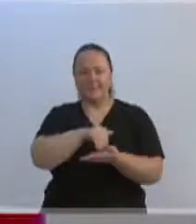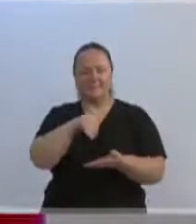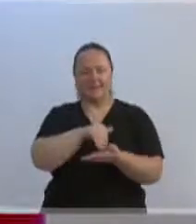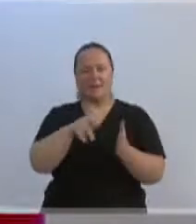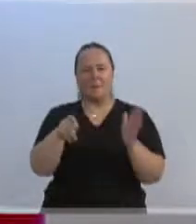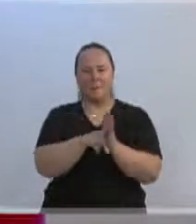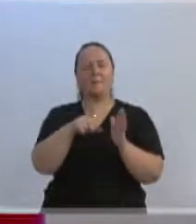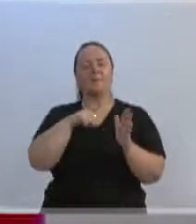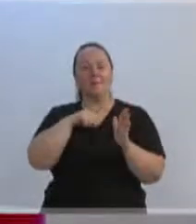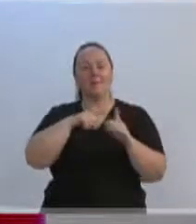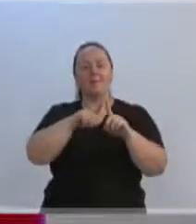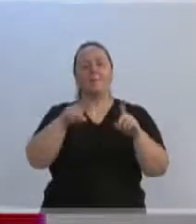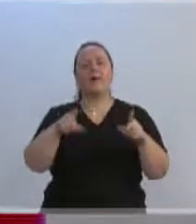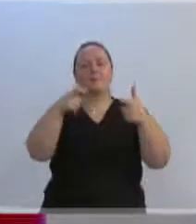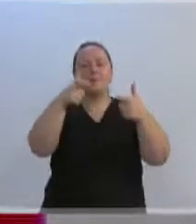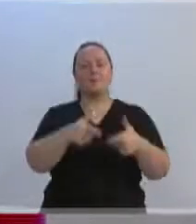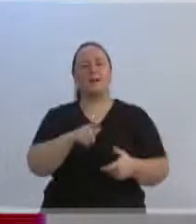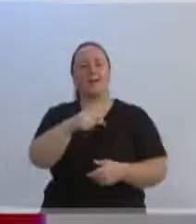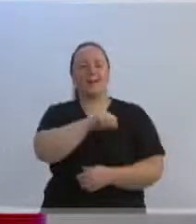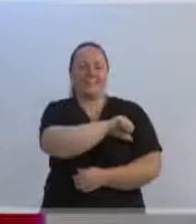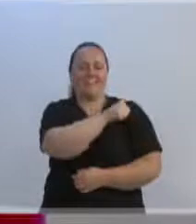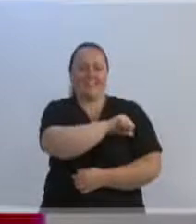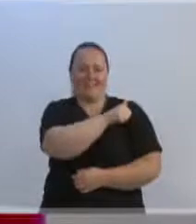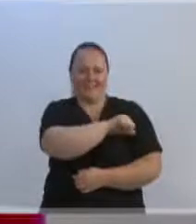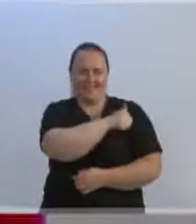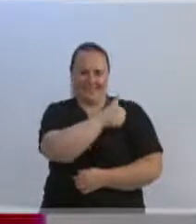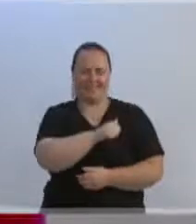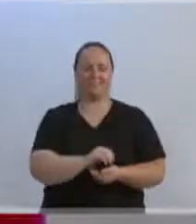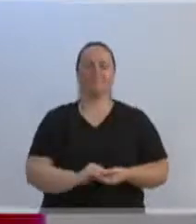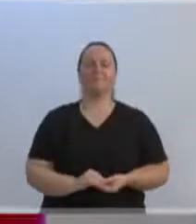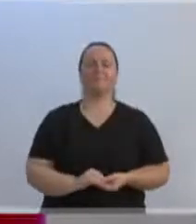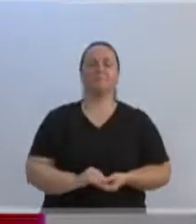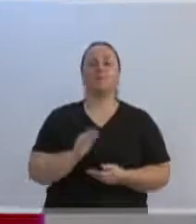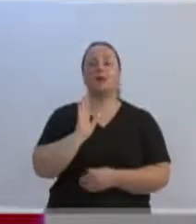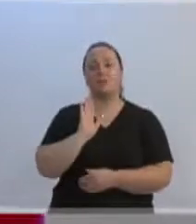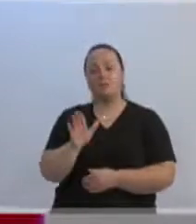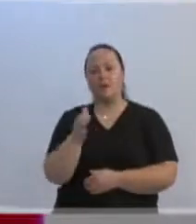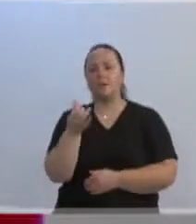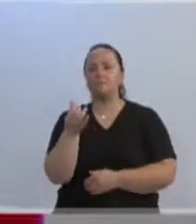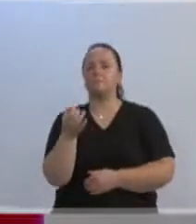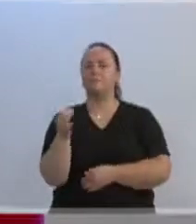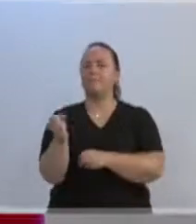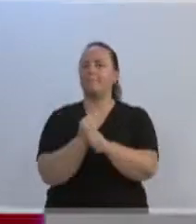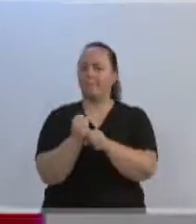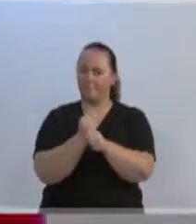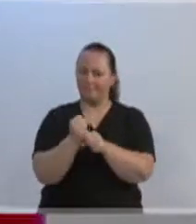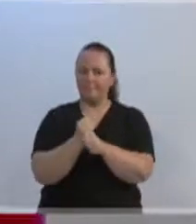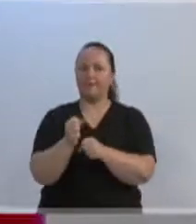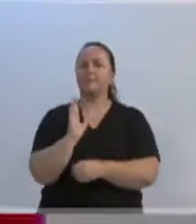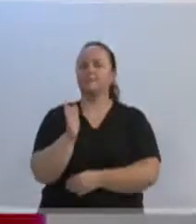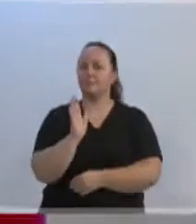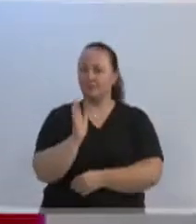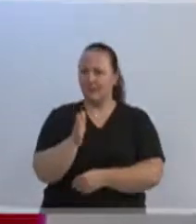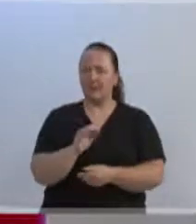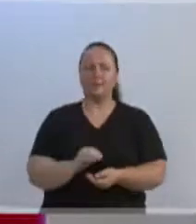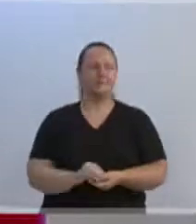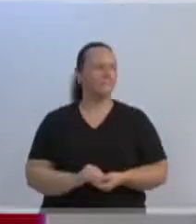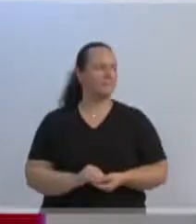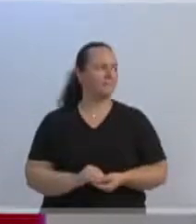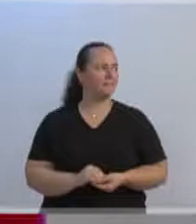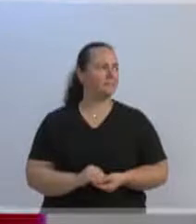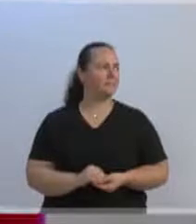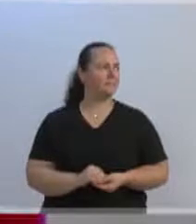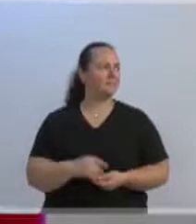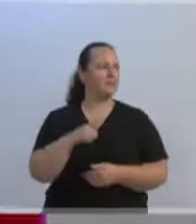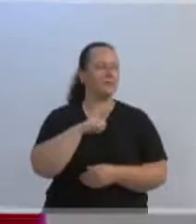janeiro estamos com mais de 60 anos de actividade e temos mais